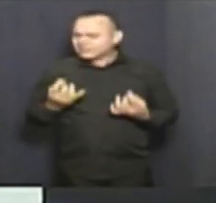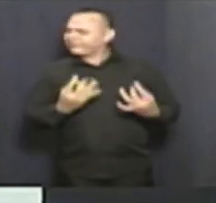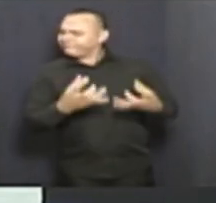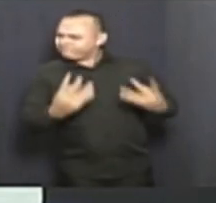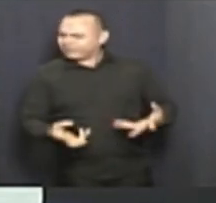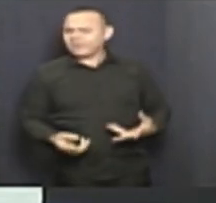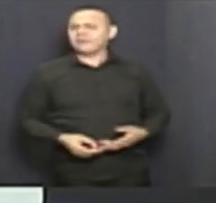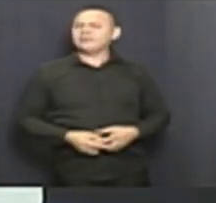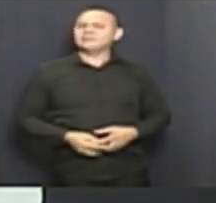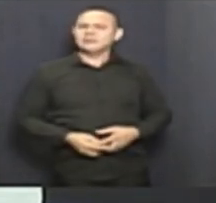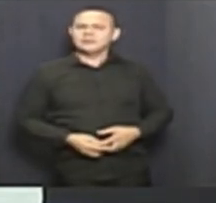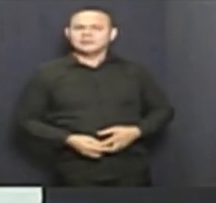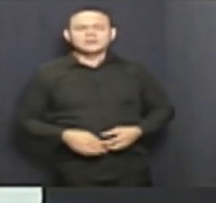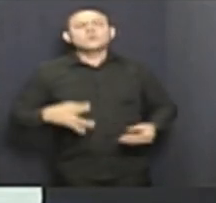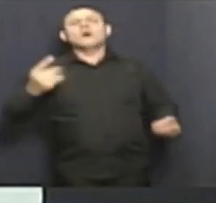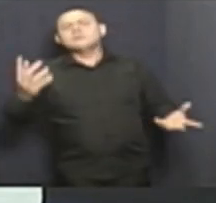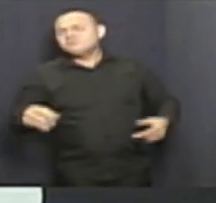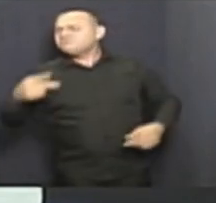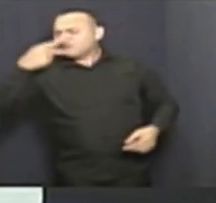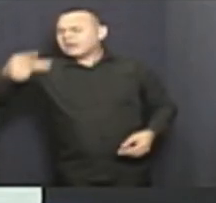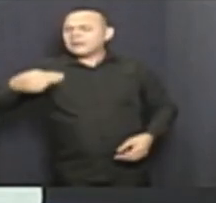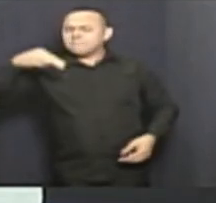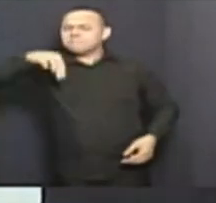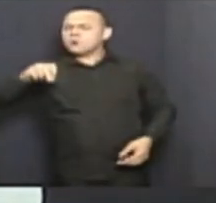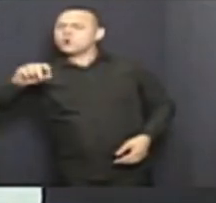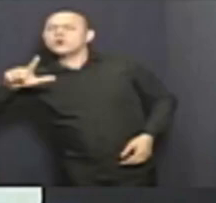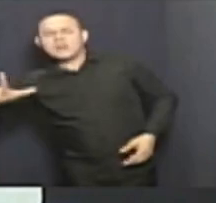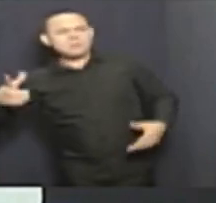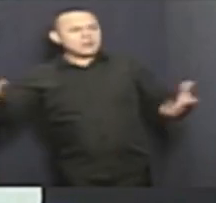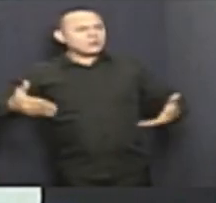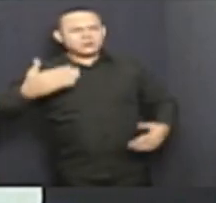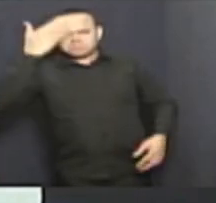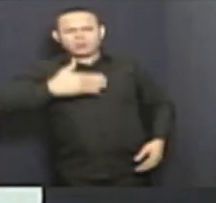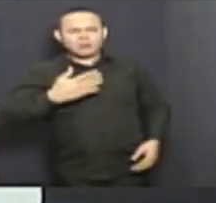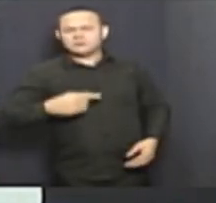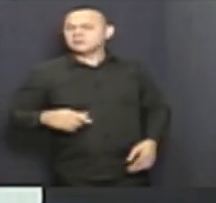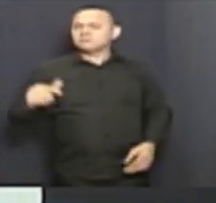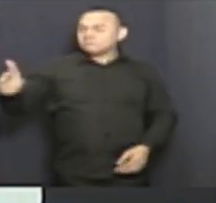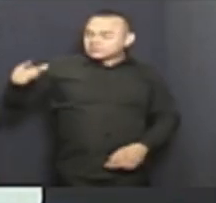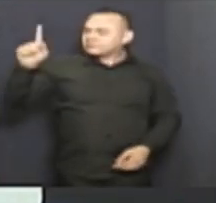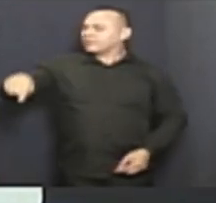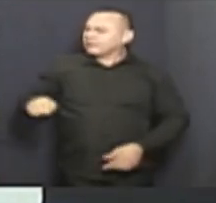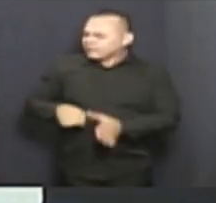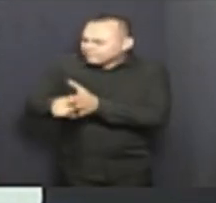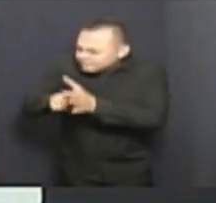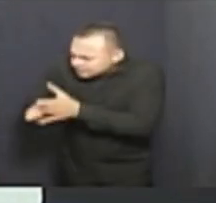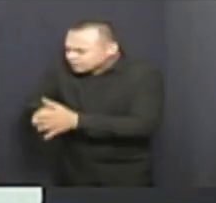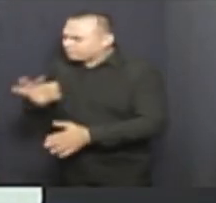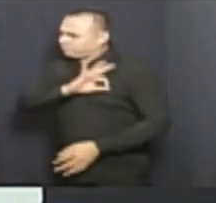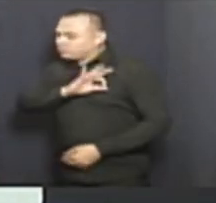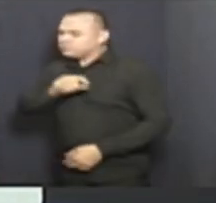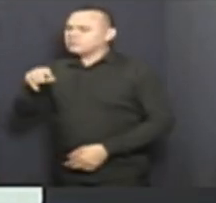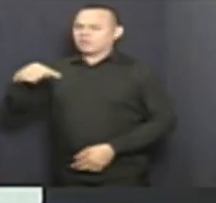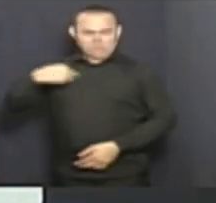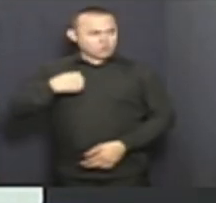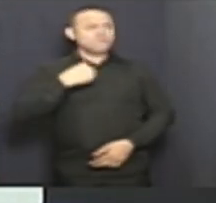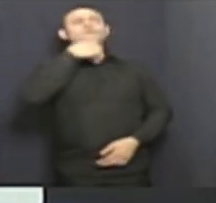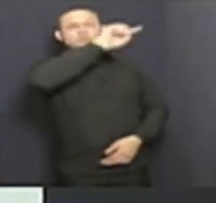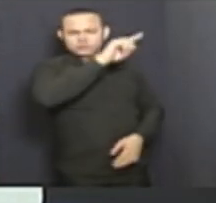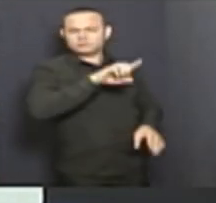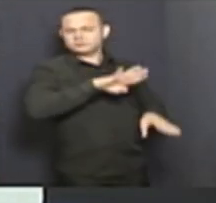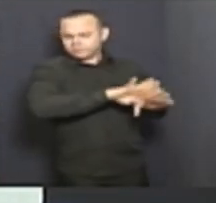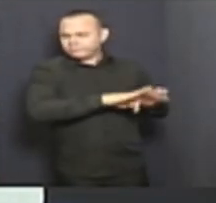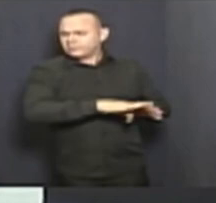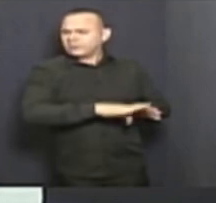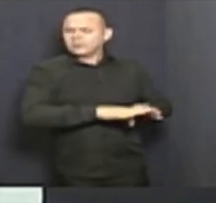então não vem querer dar uma de moralista na frente dos outros que você investigado e vou me defender e devo isso à